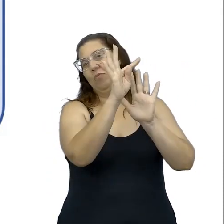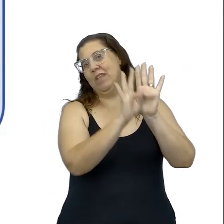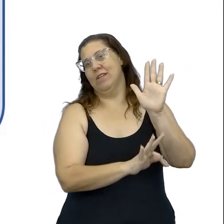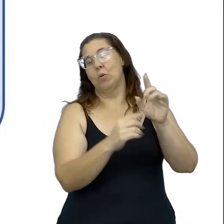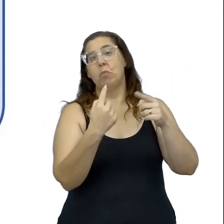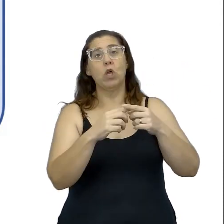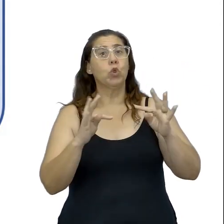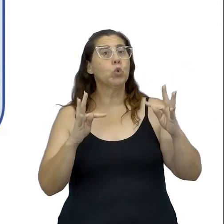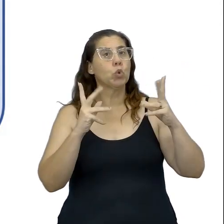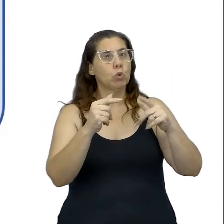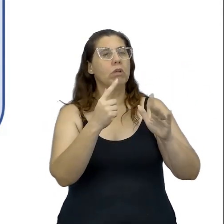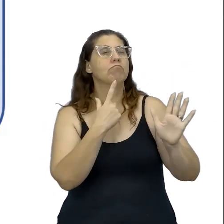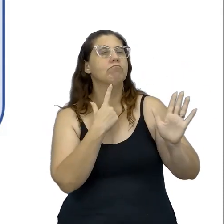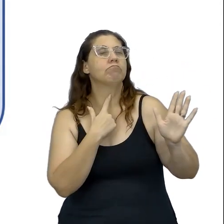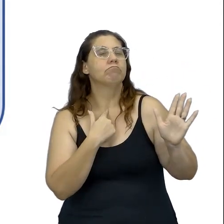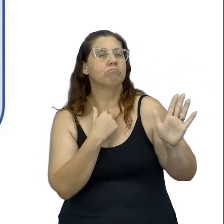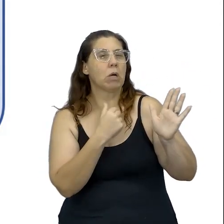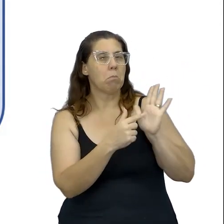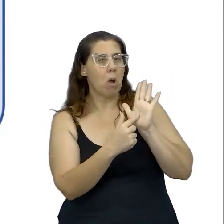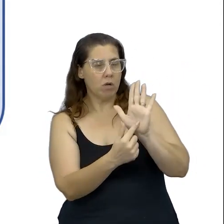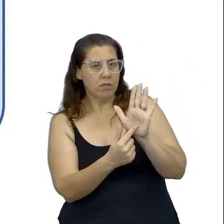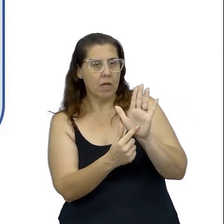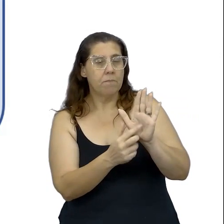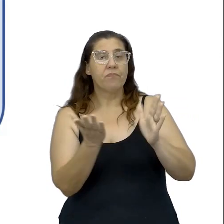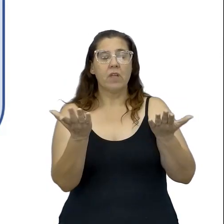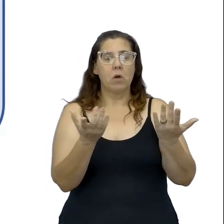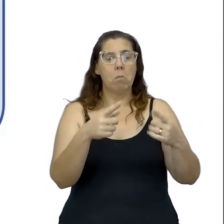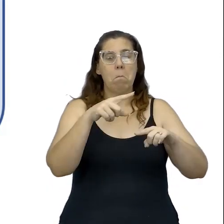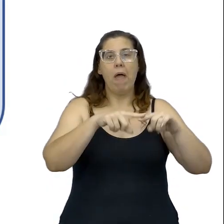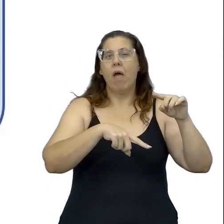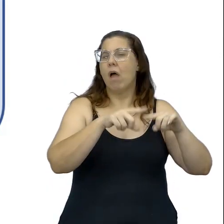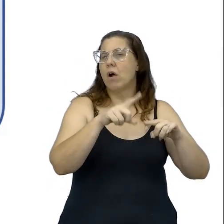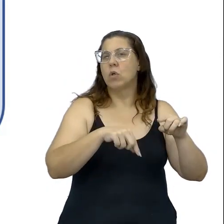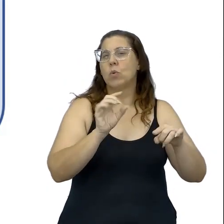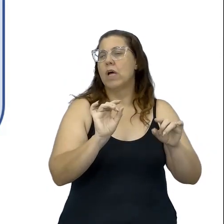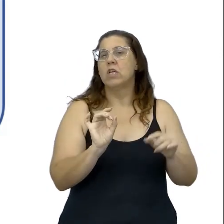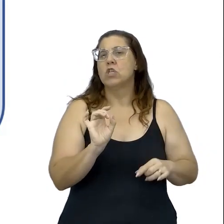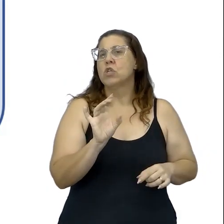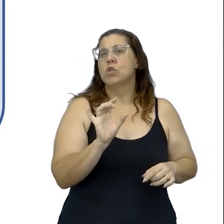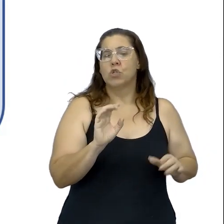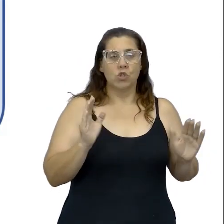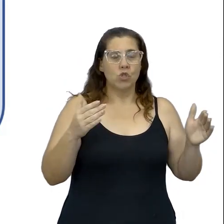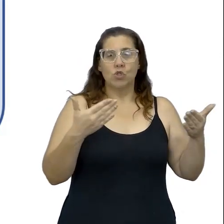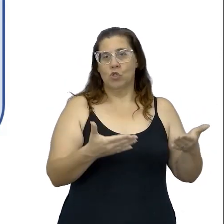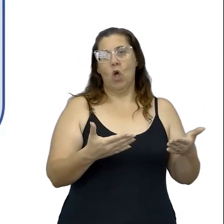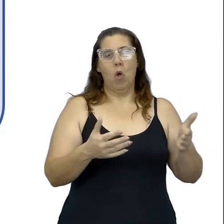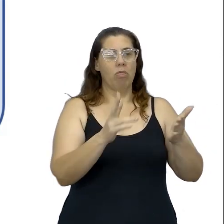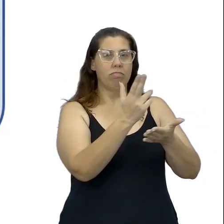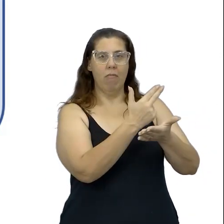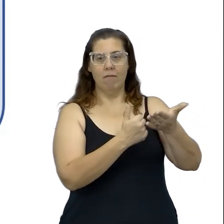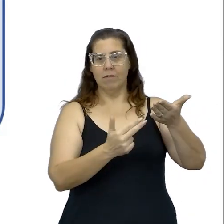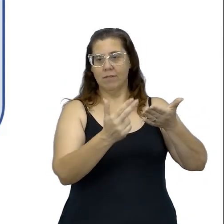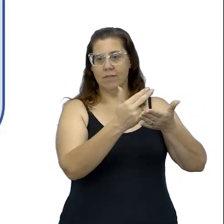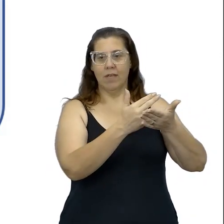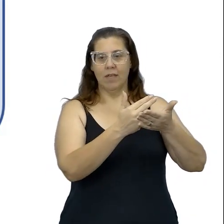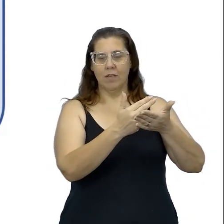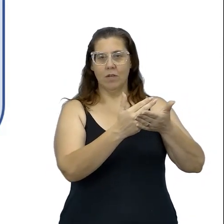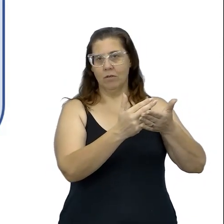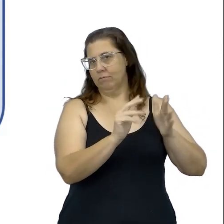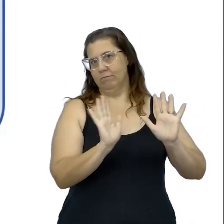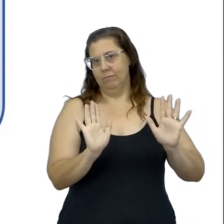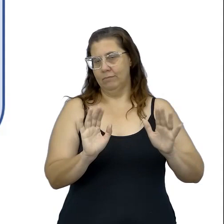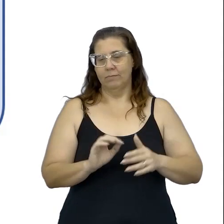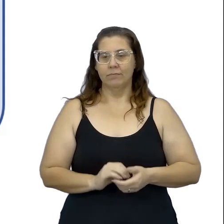tem intencionalidade ali, né? Então o material não é feito não é apenas uma ilustração, né? Não é uma figurinha que